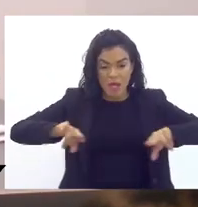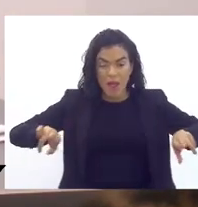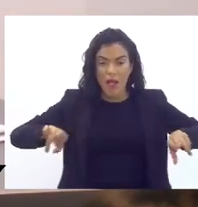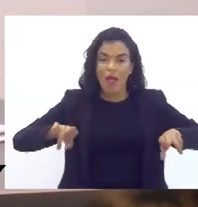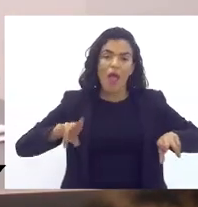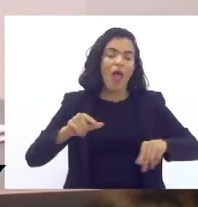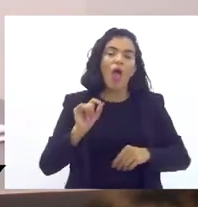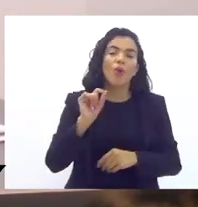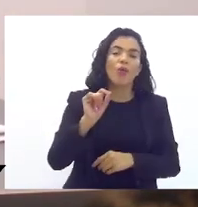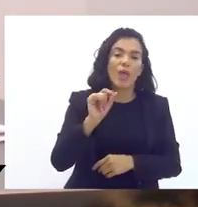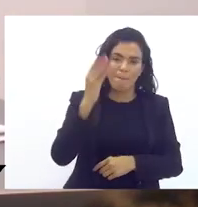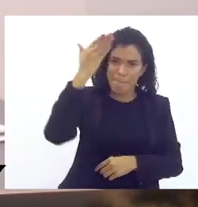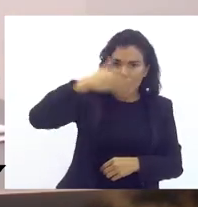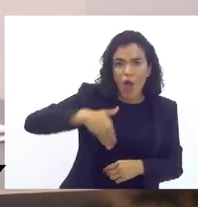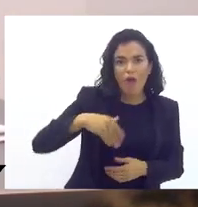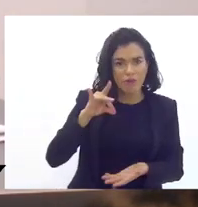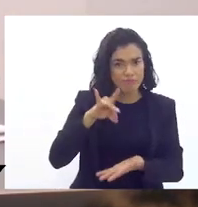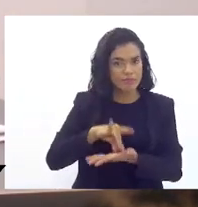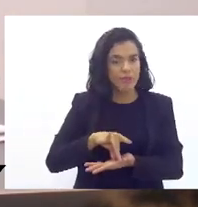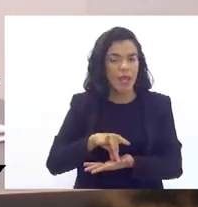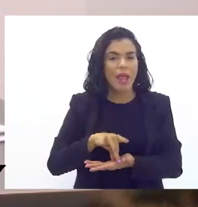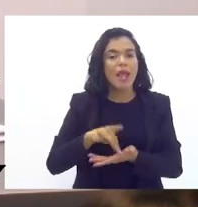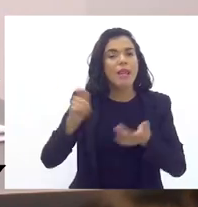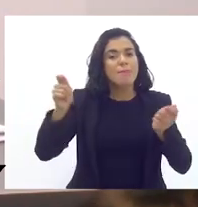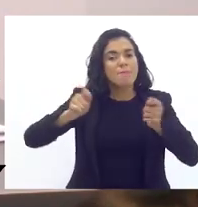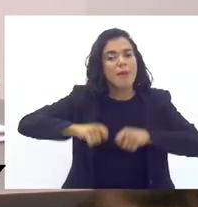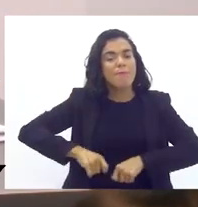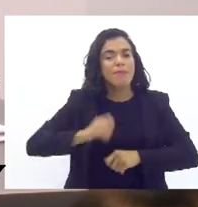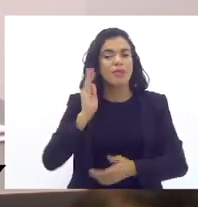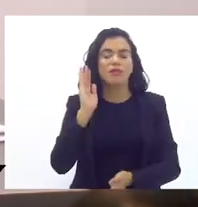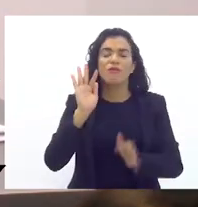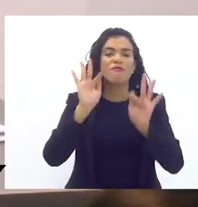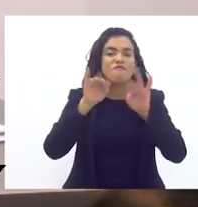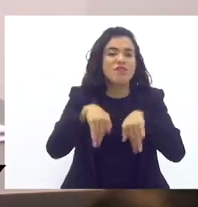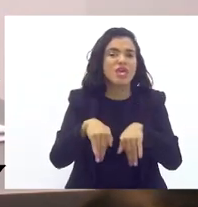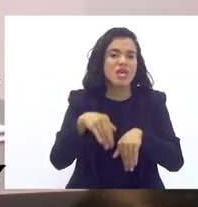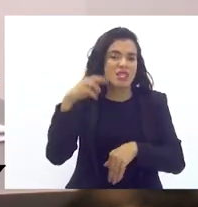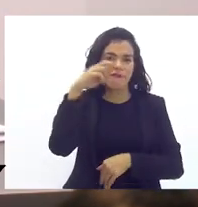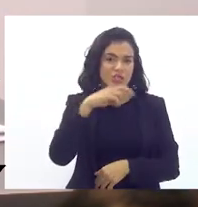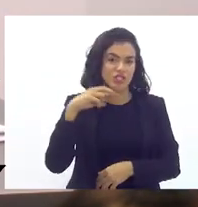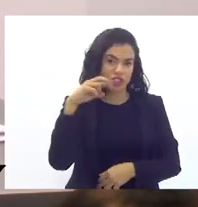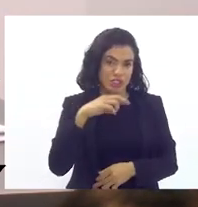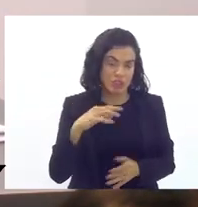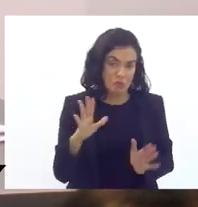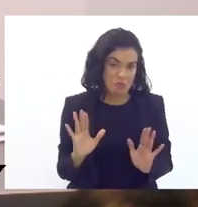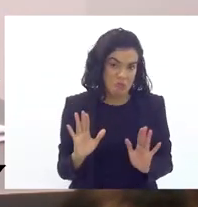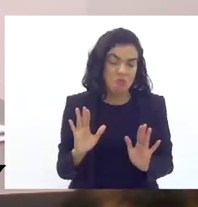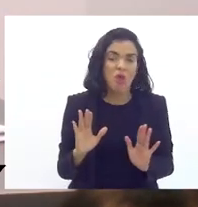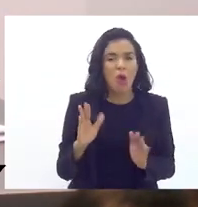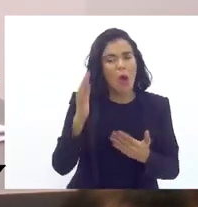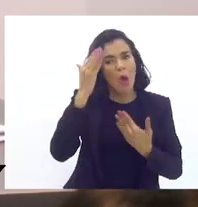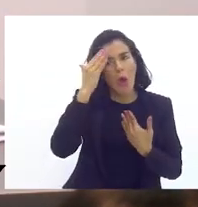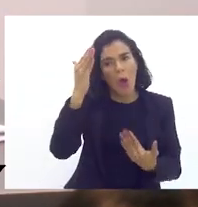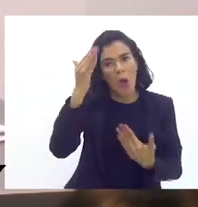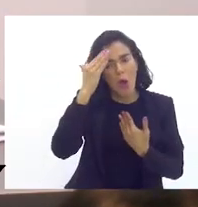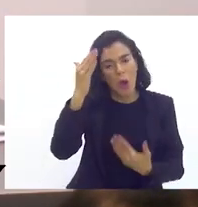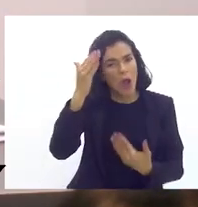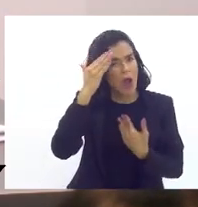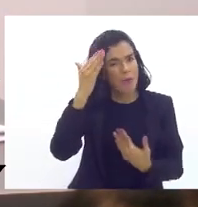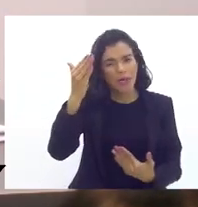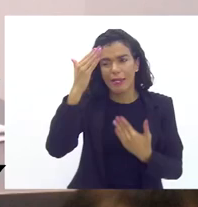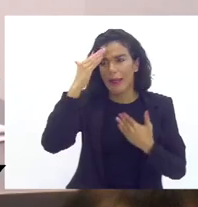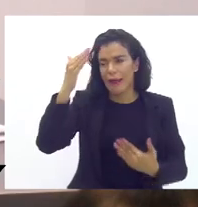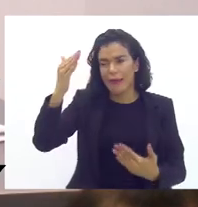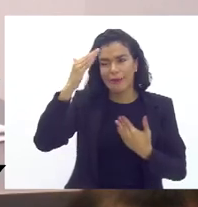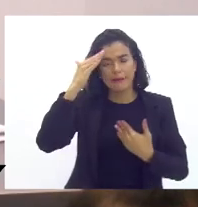é um standar de provável ele permite o fim da investigação e a continuidade na vida de uma condenação Eu só